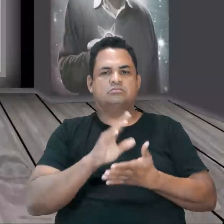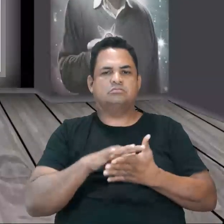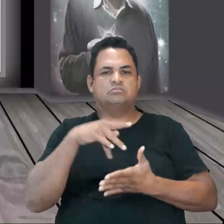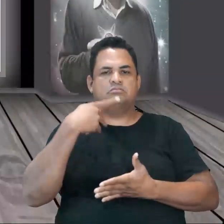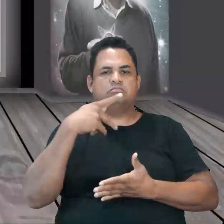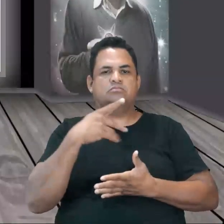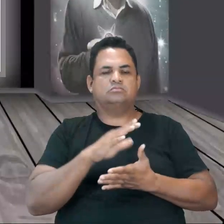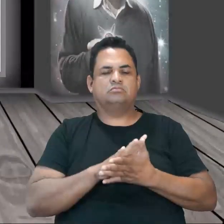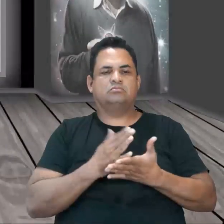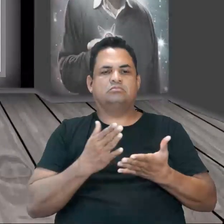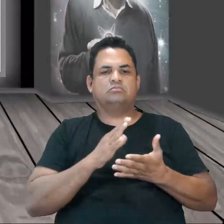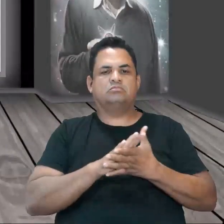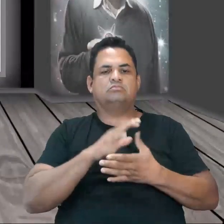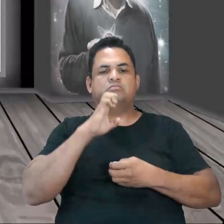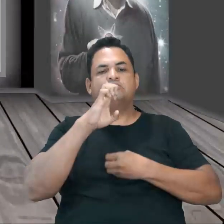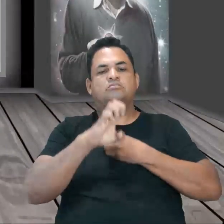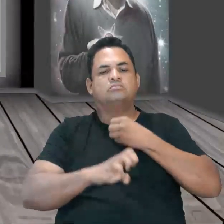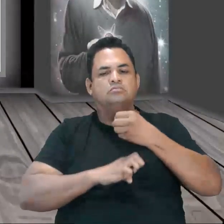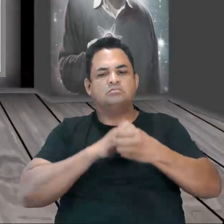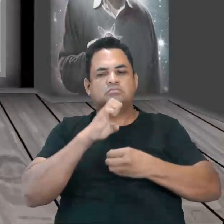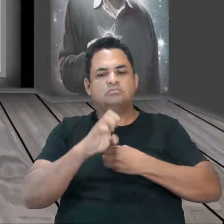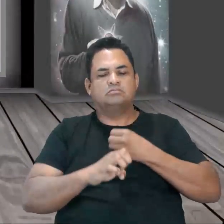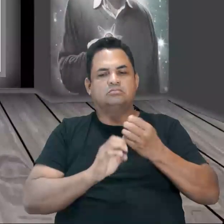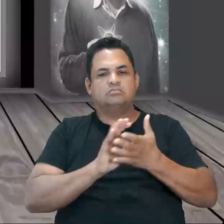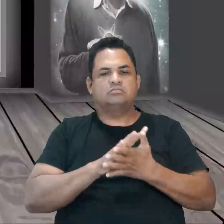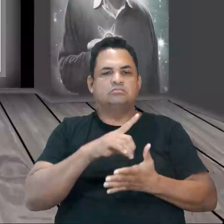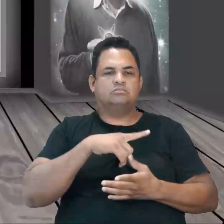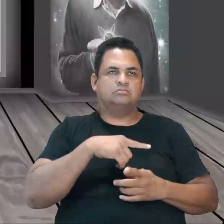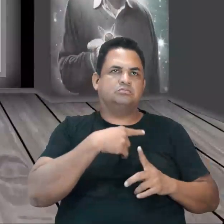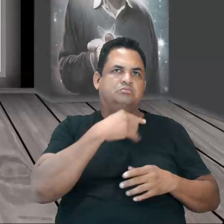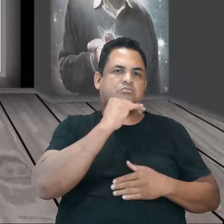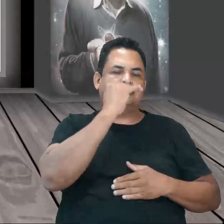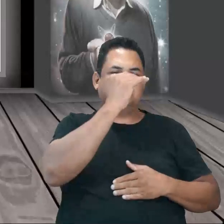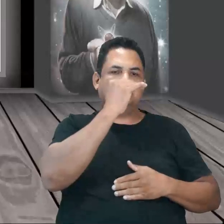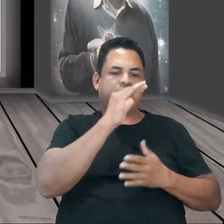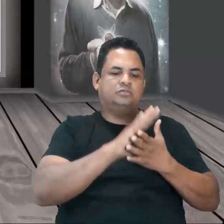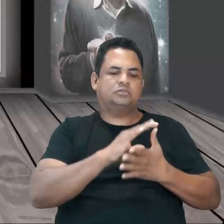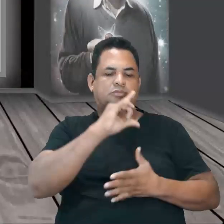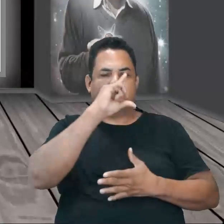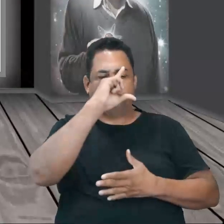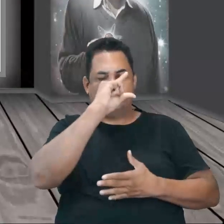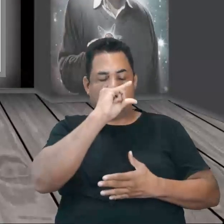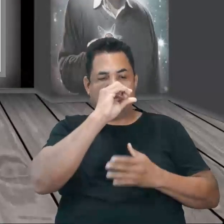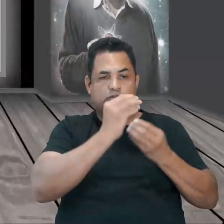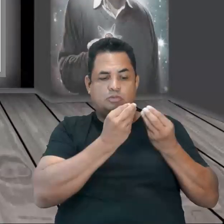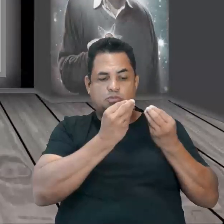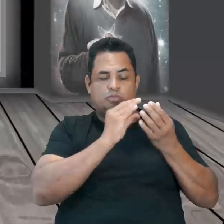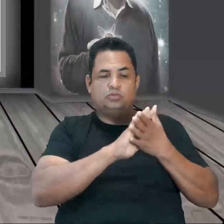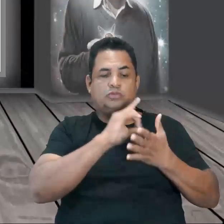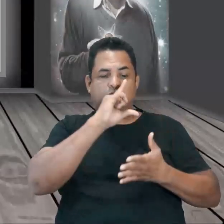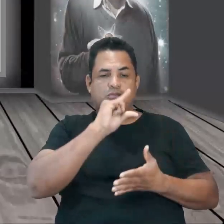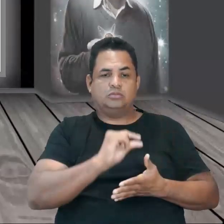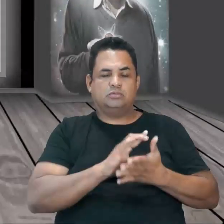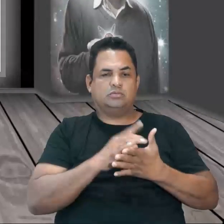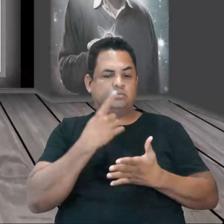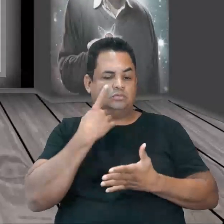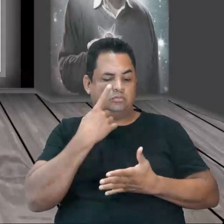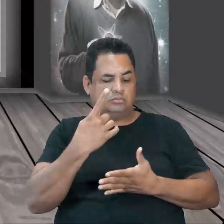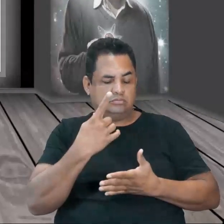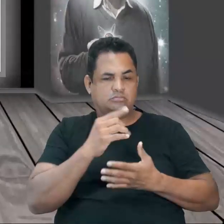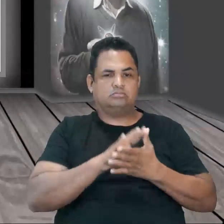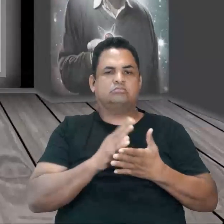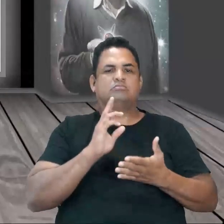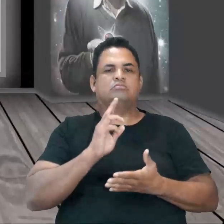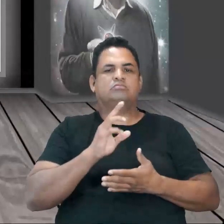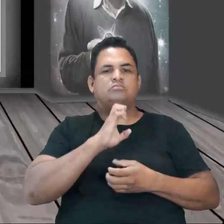estaremos falando do elétron. Ou tem muito ou tem pouco, né? Então, frisar isso para que a pessoa, na hora que vê uma questão, ele, então sempre é o